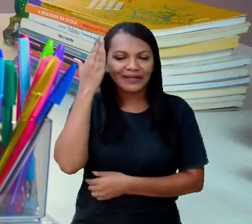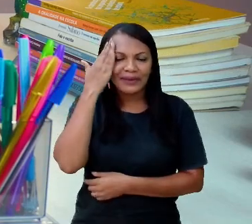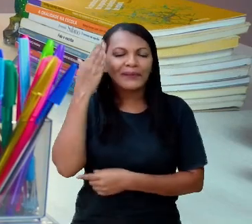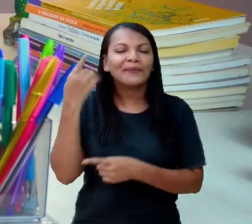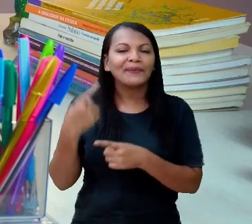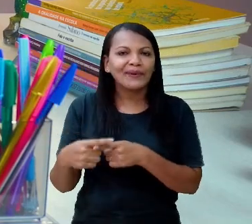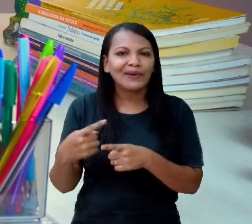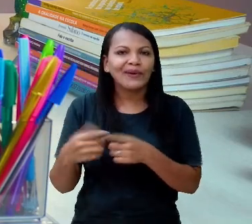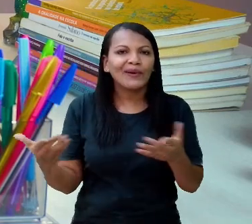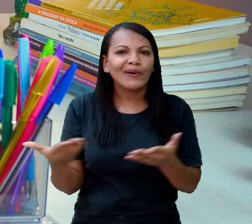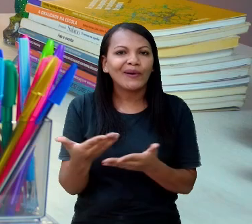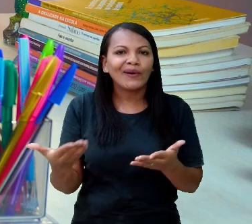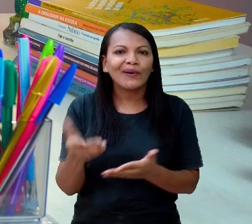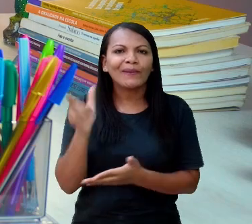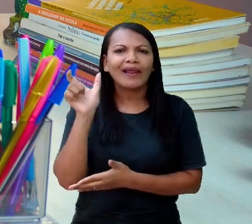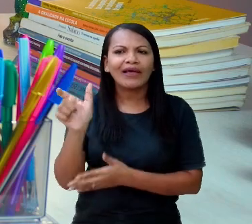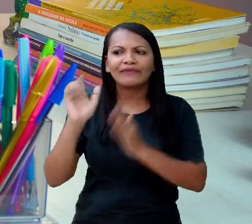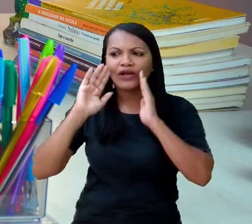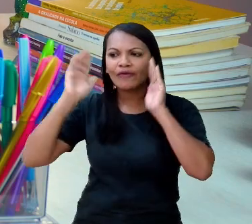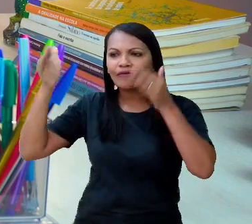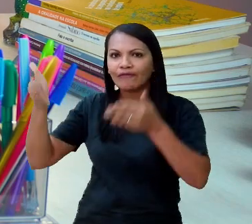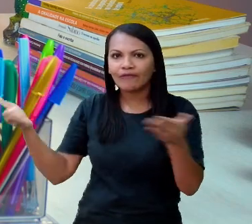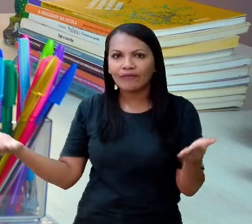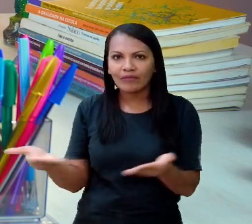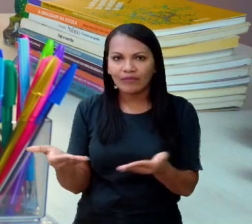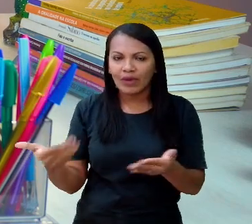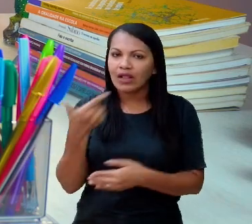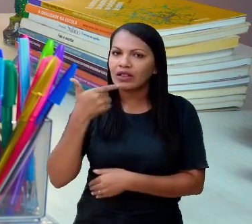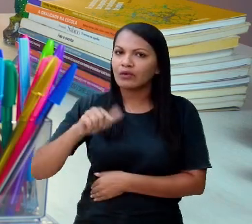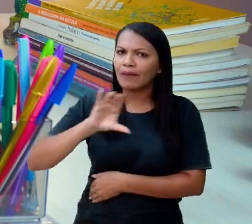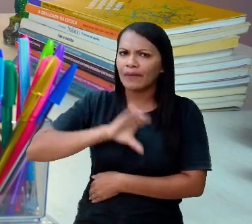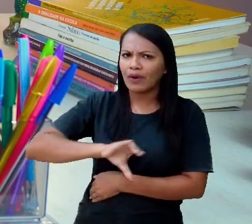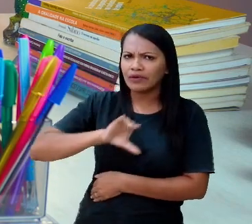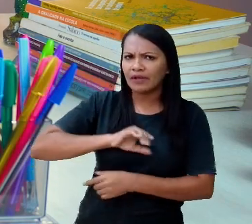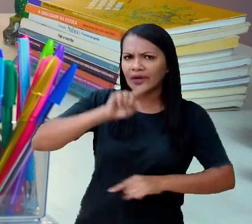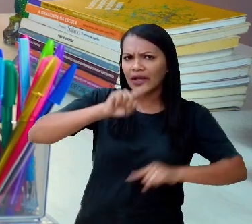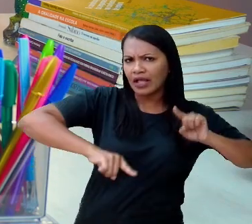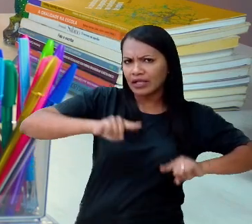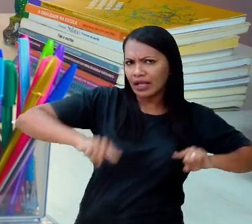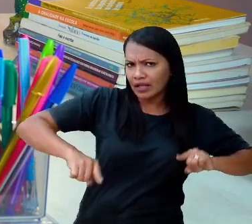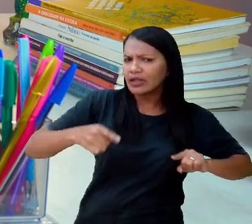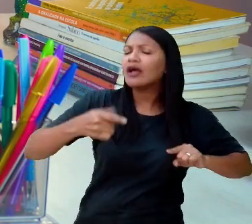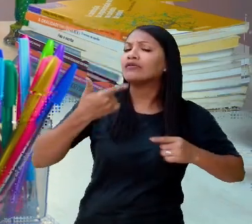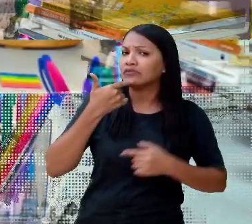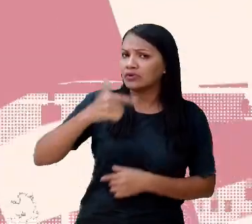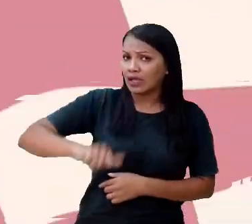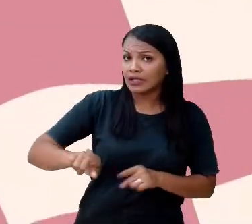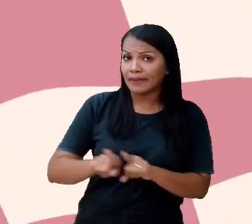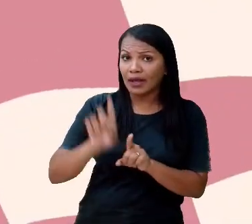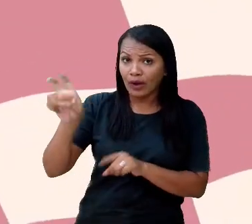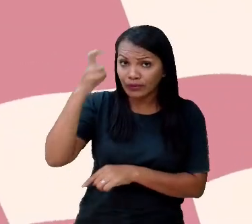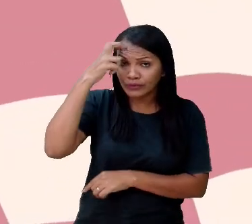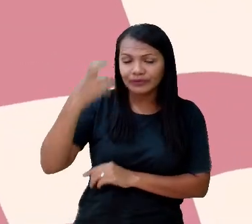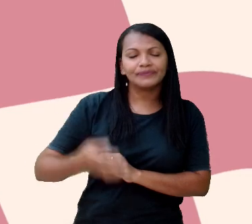em Foco, vamos falar sobre nossa língua portuguesa, suas variações e nossa cultura.